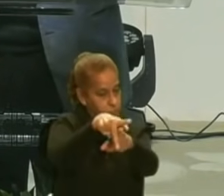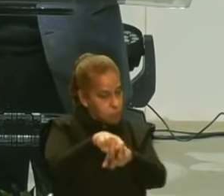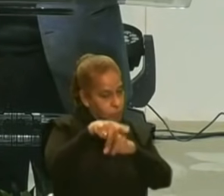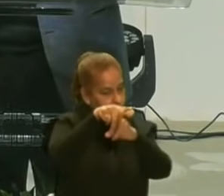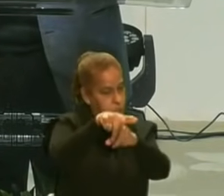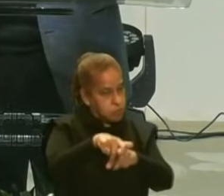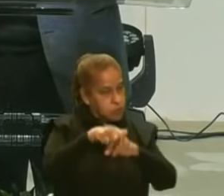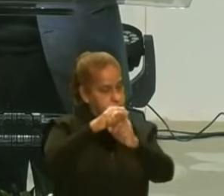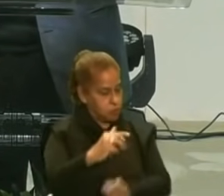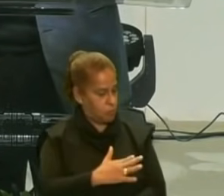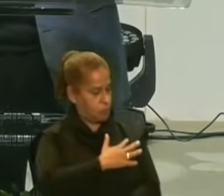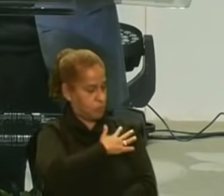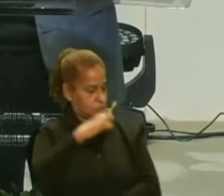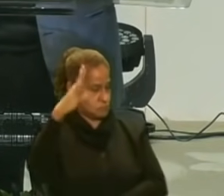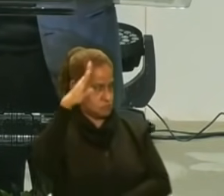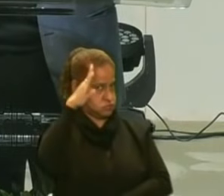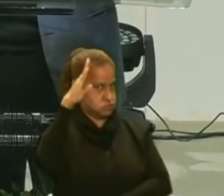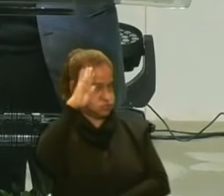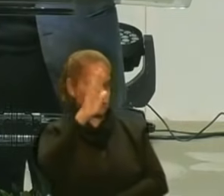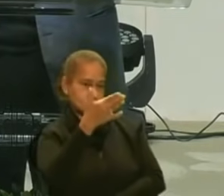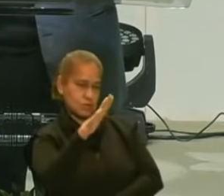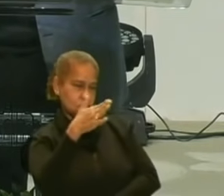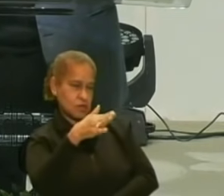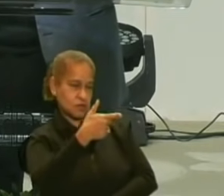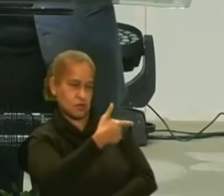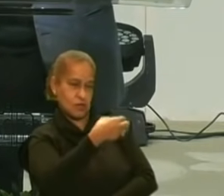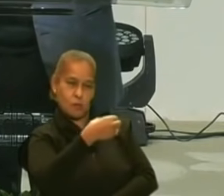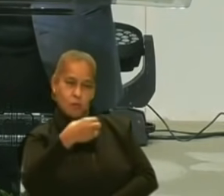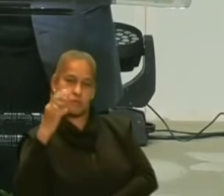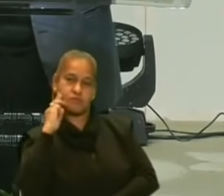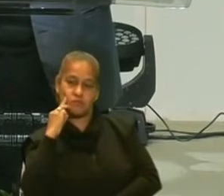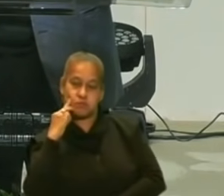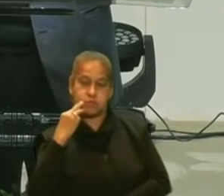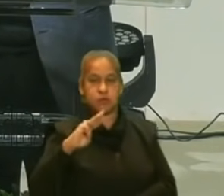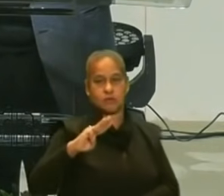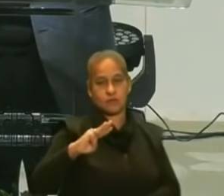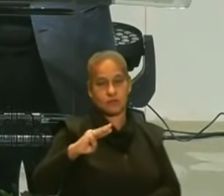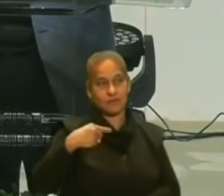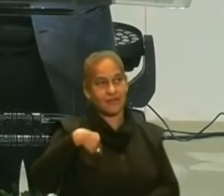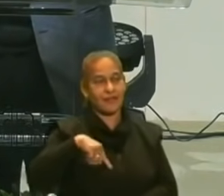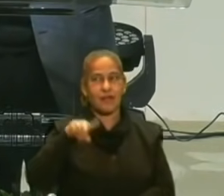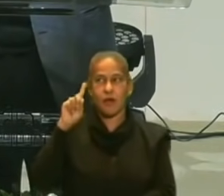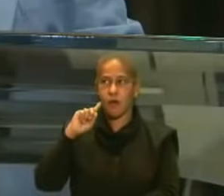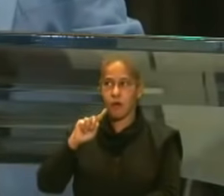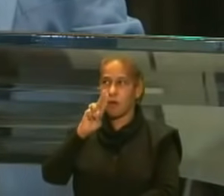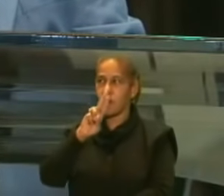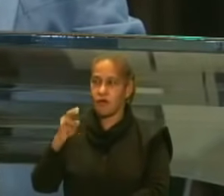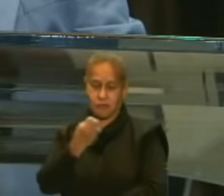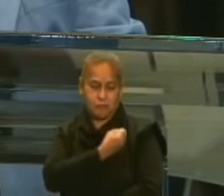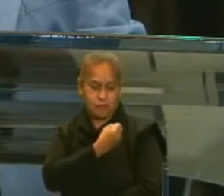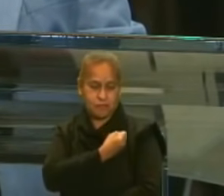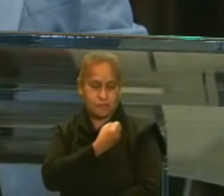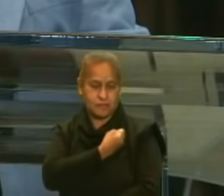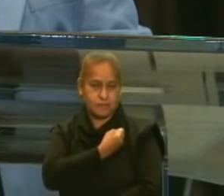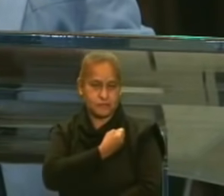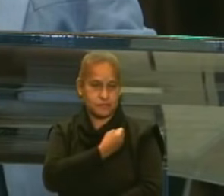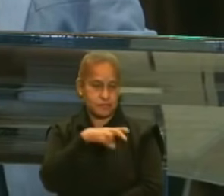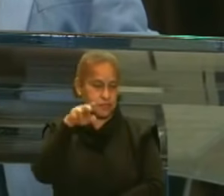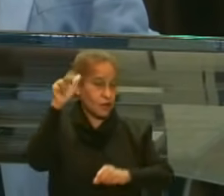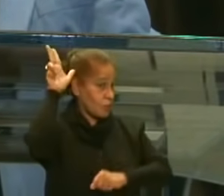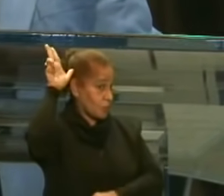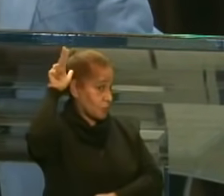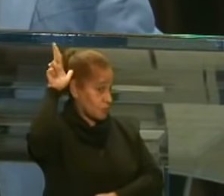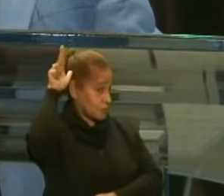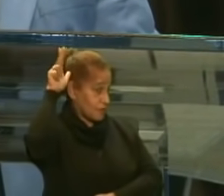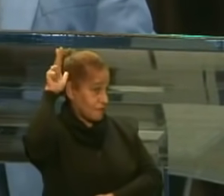exércitos era de 200 milhões, e eu ouvi o seu número. E os cavalos e